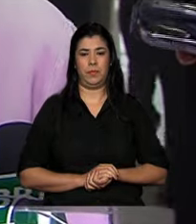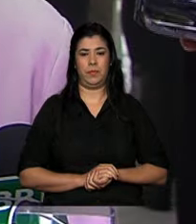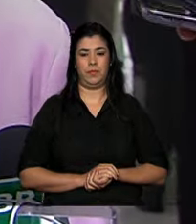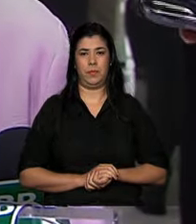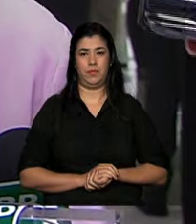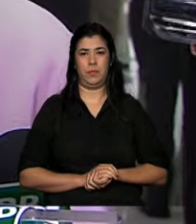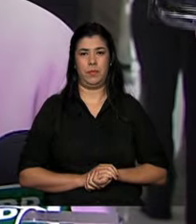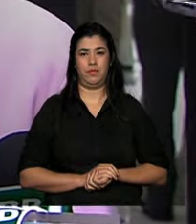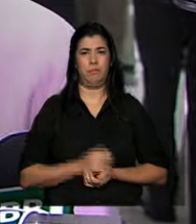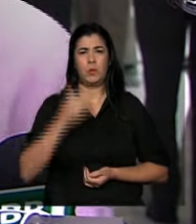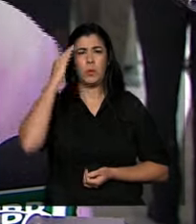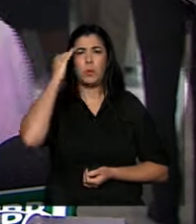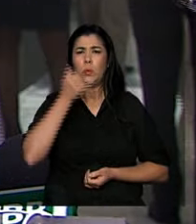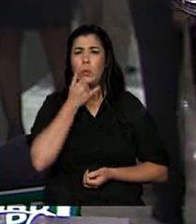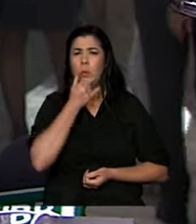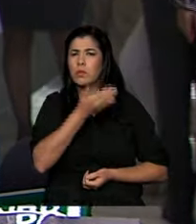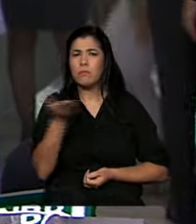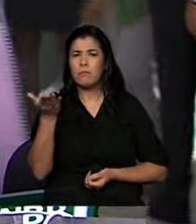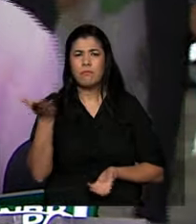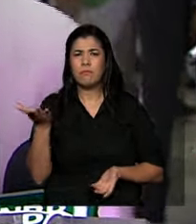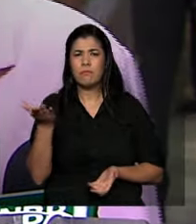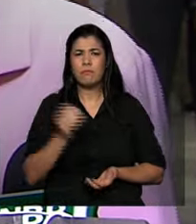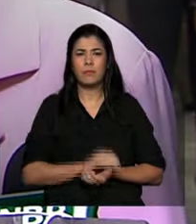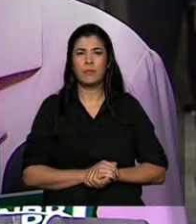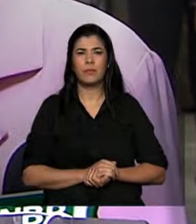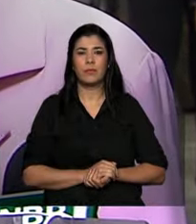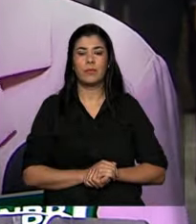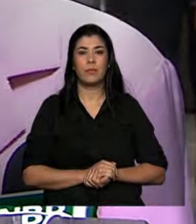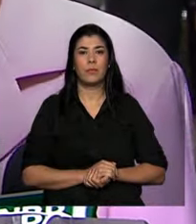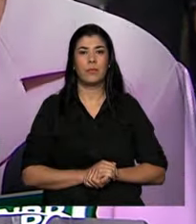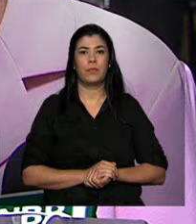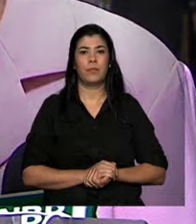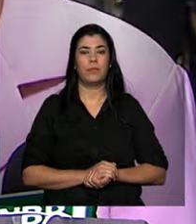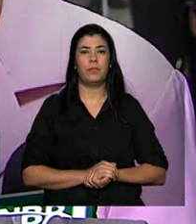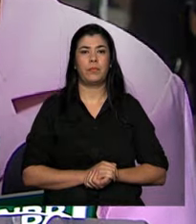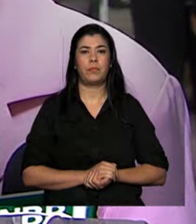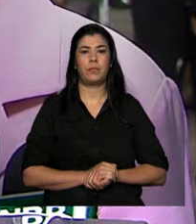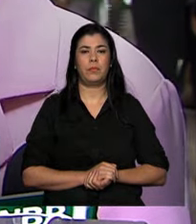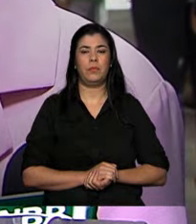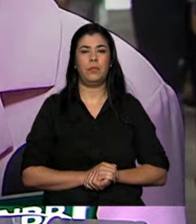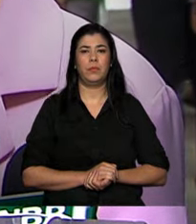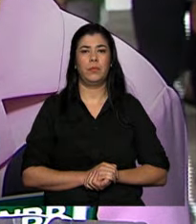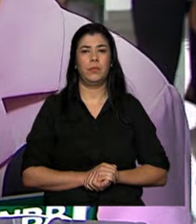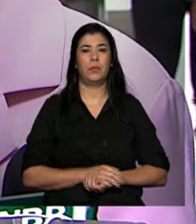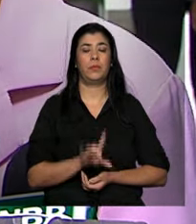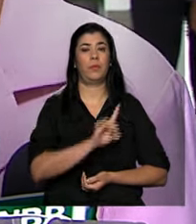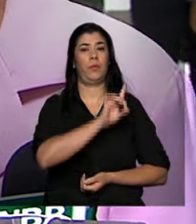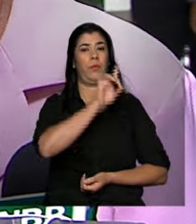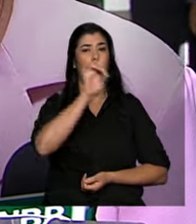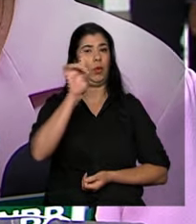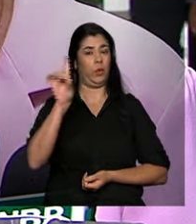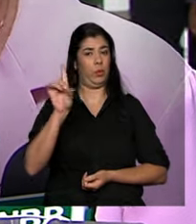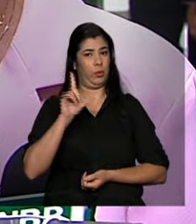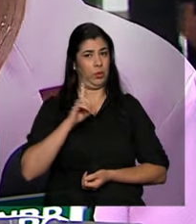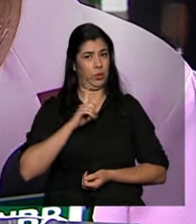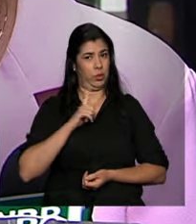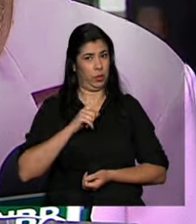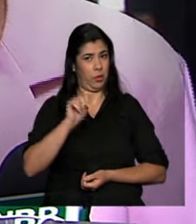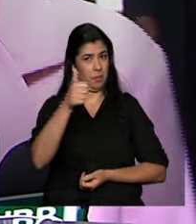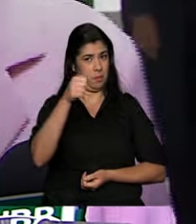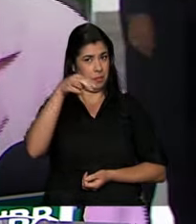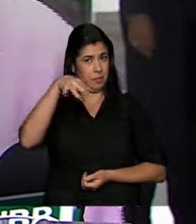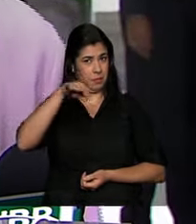eu não entendi o que se falou do funcionamento no no dia do dia do